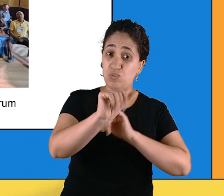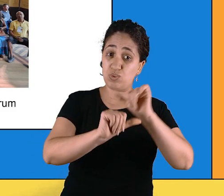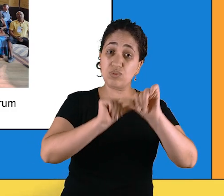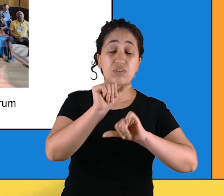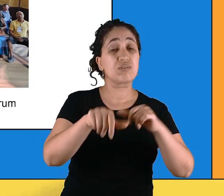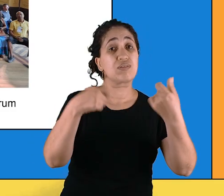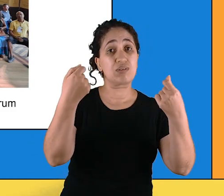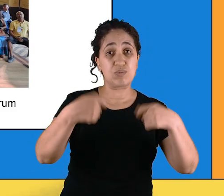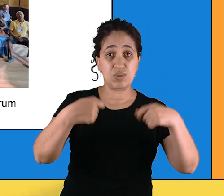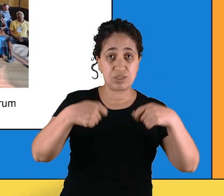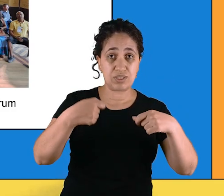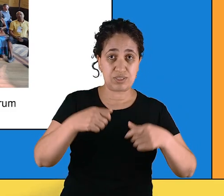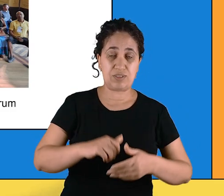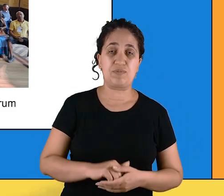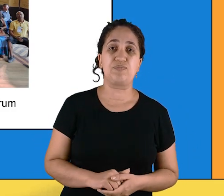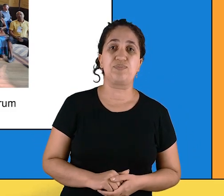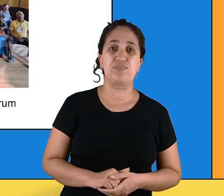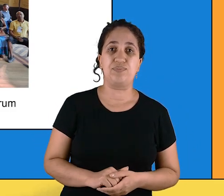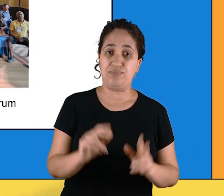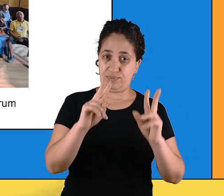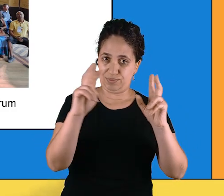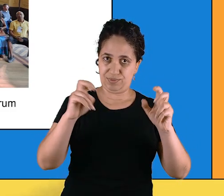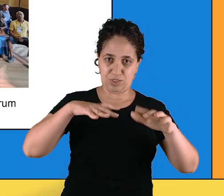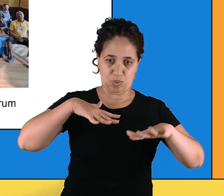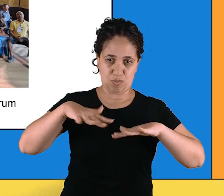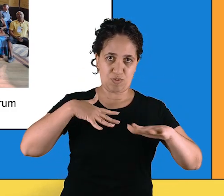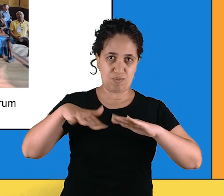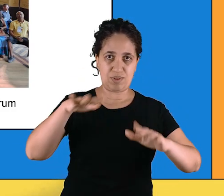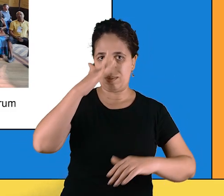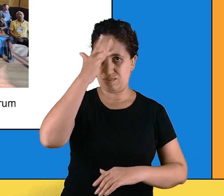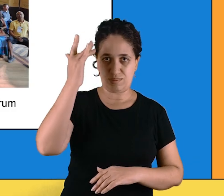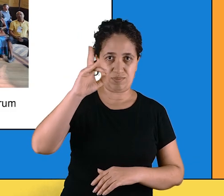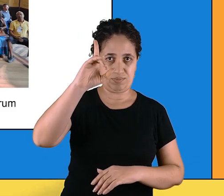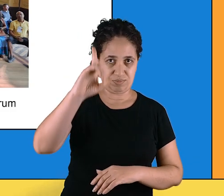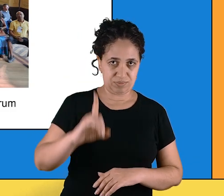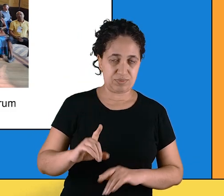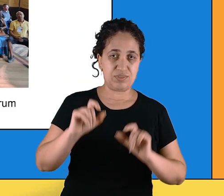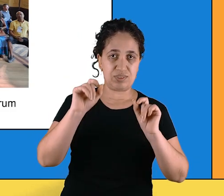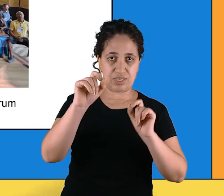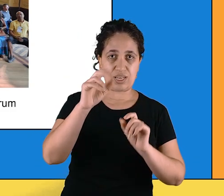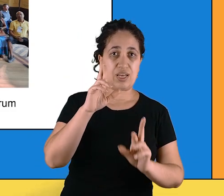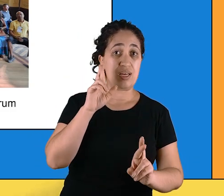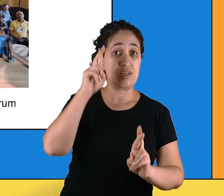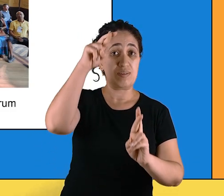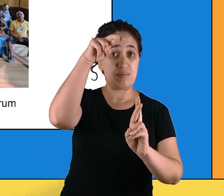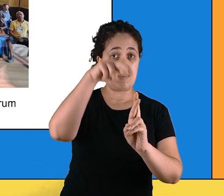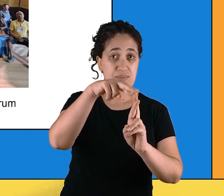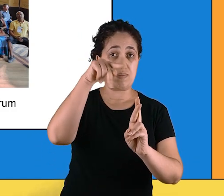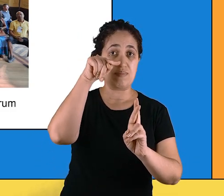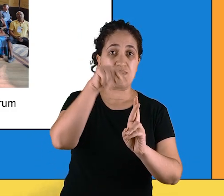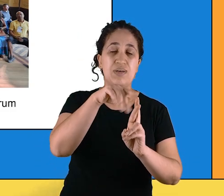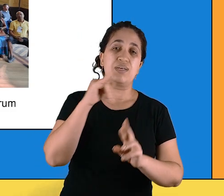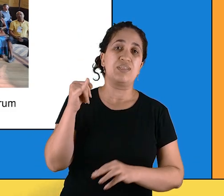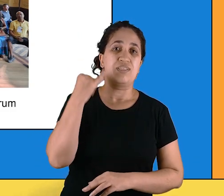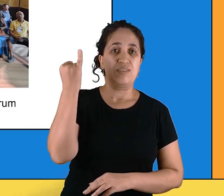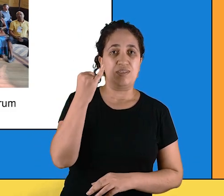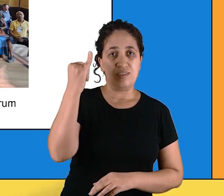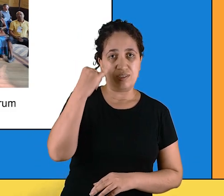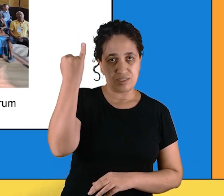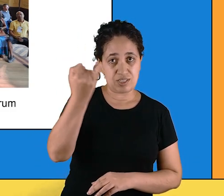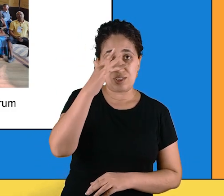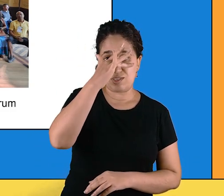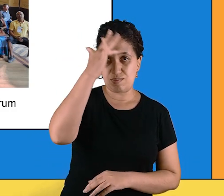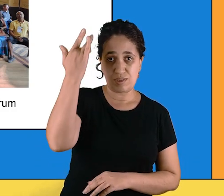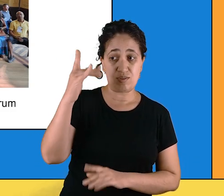muito necessária ainda. Ainda sobre o movimento das pessoas com deficiência, a representatividade é um ponto muito importante,